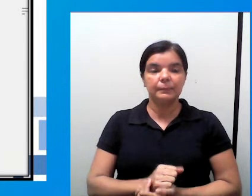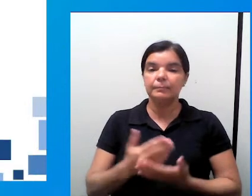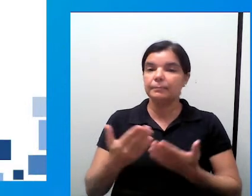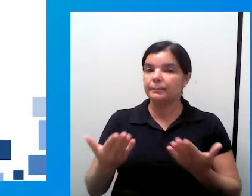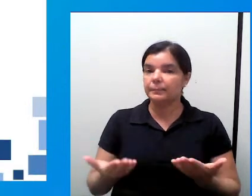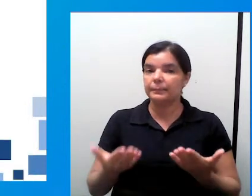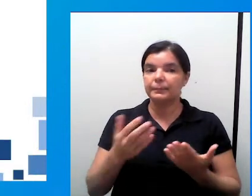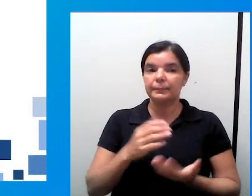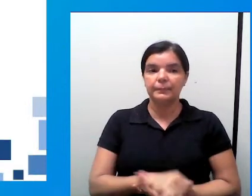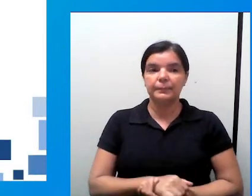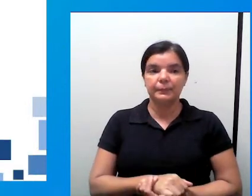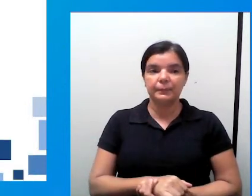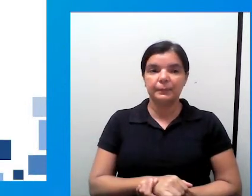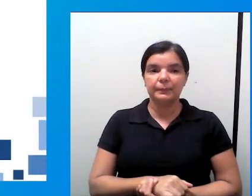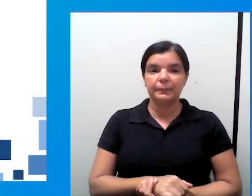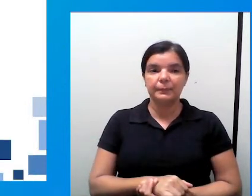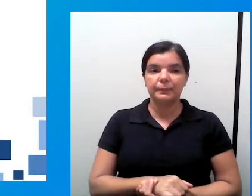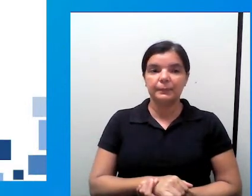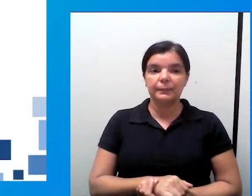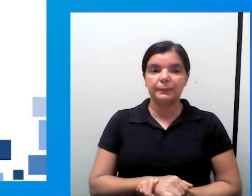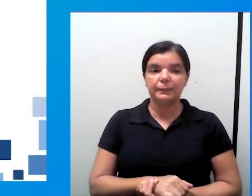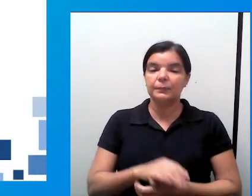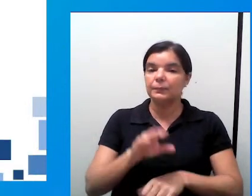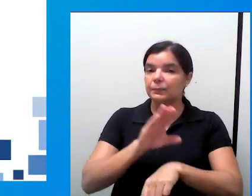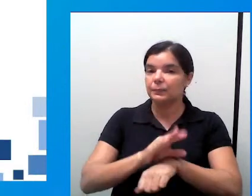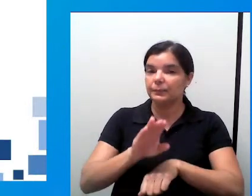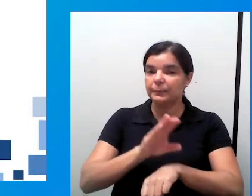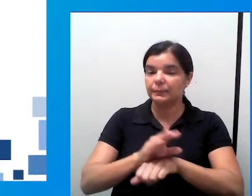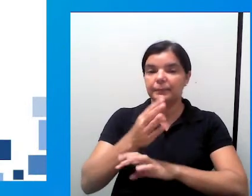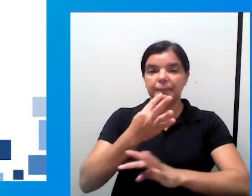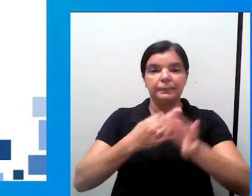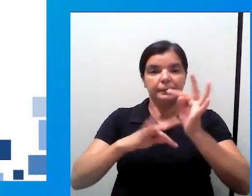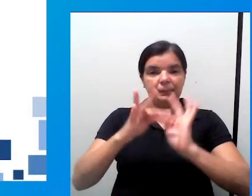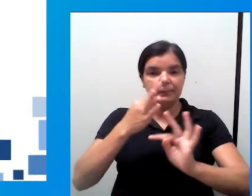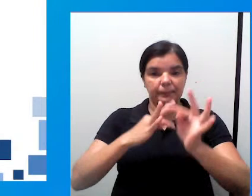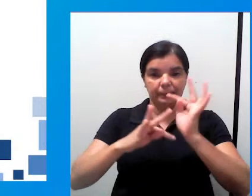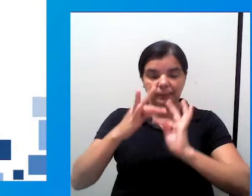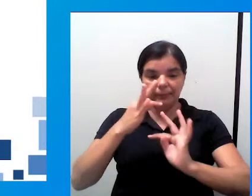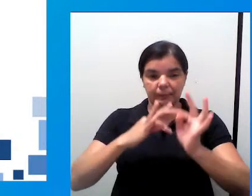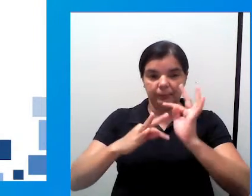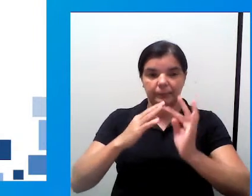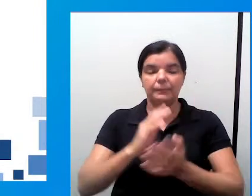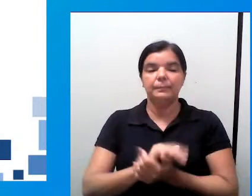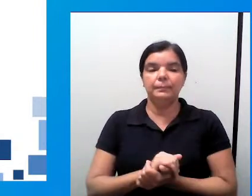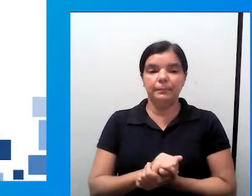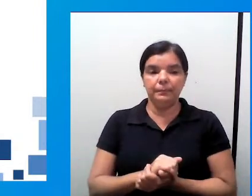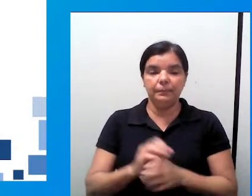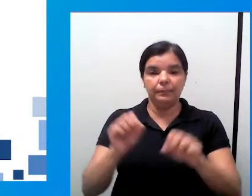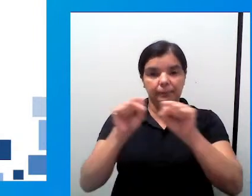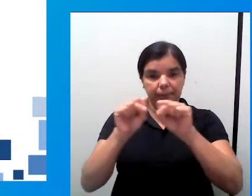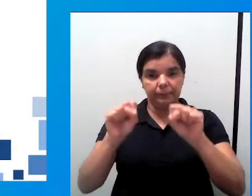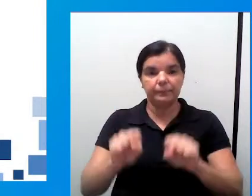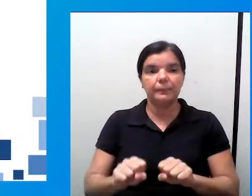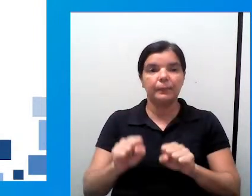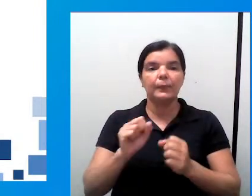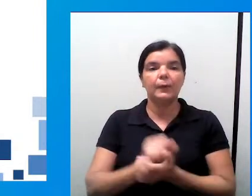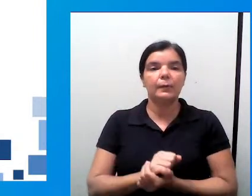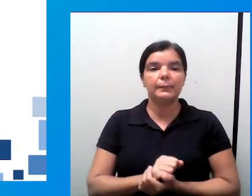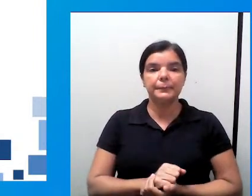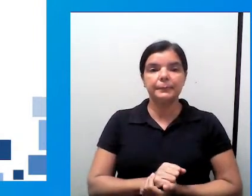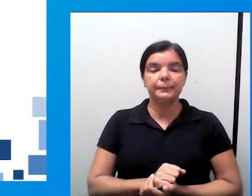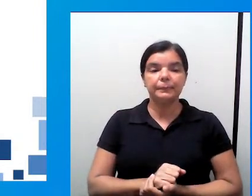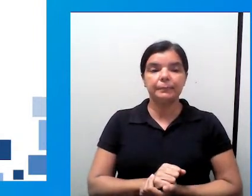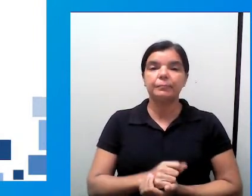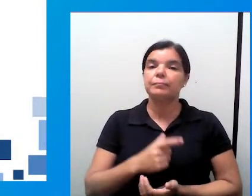pessoal, no curso de tecnologia e análise e desenvolvimento de sistemas aqui de Itaituba, a gente